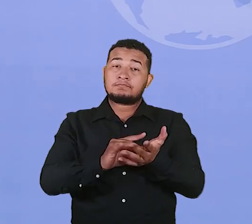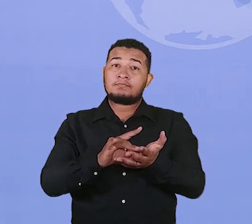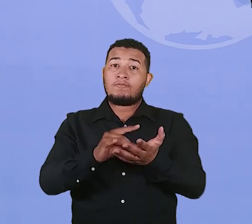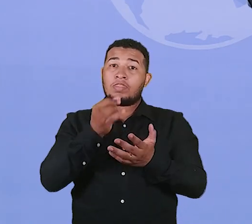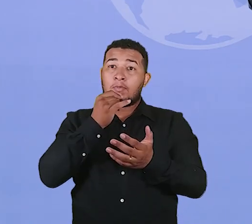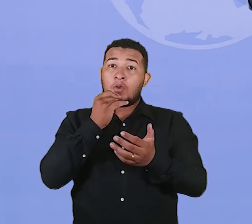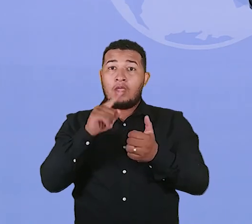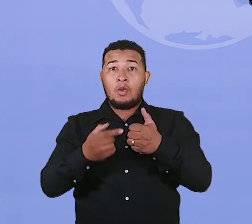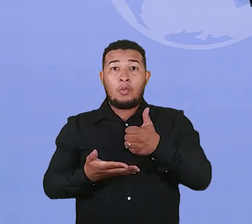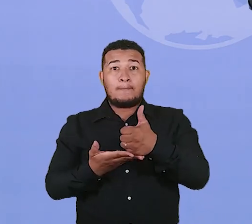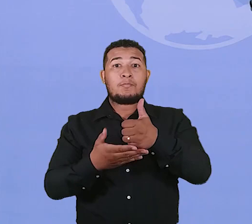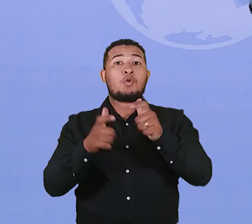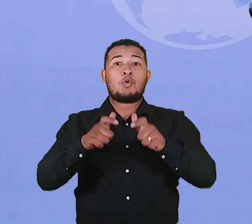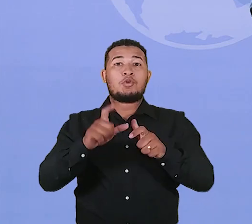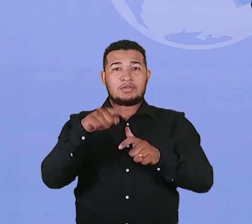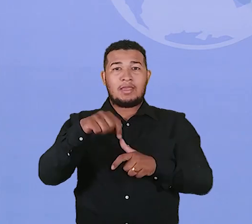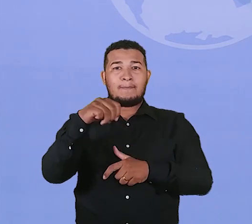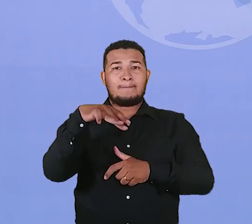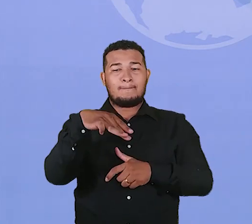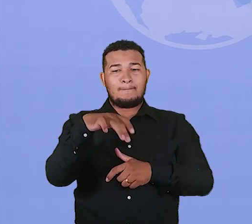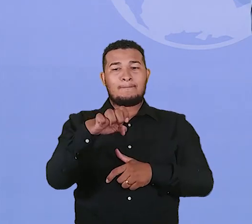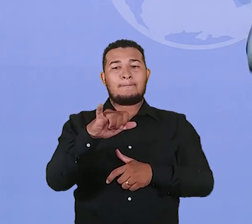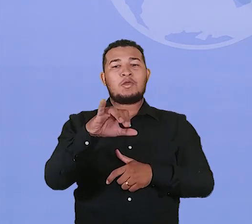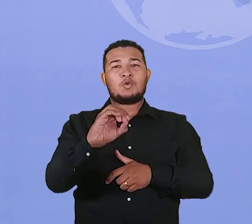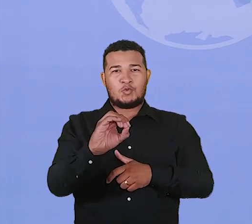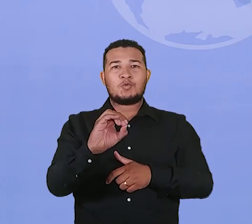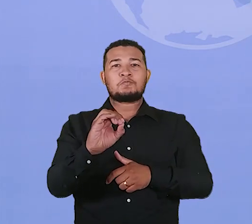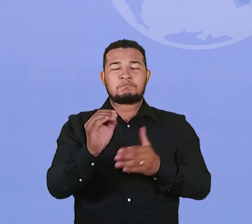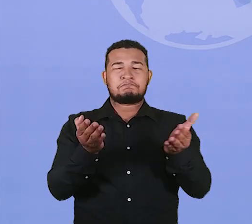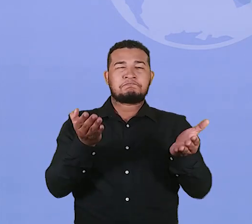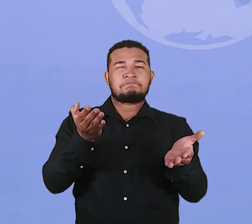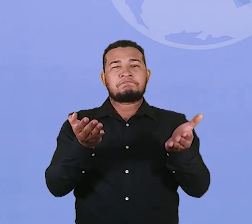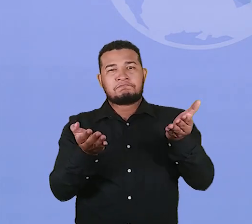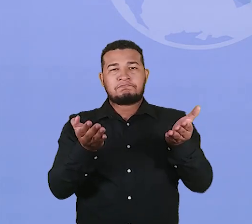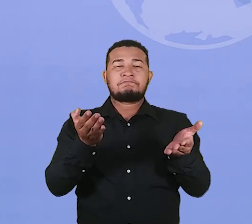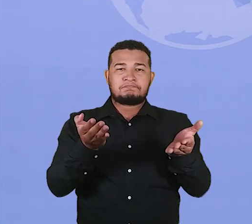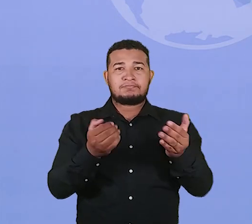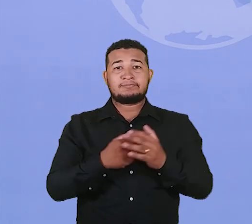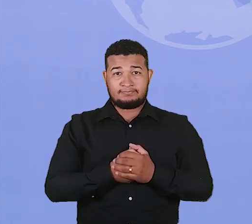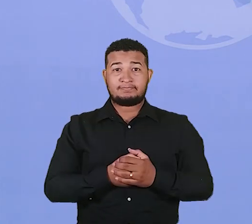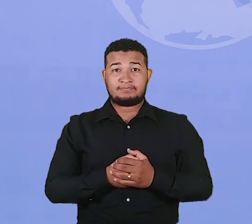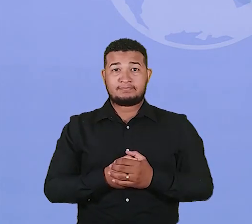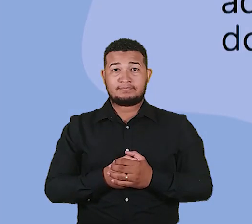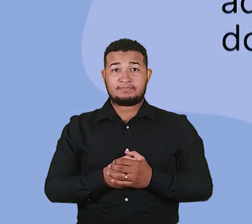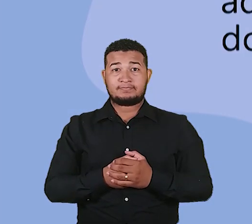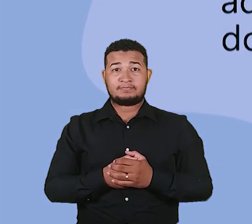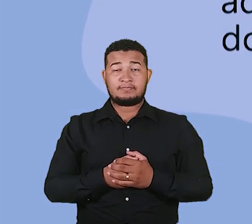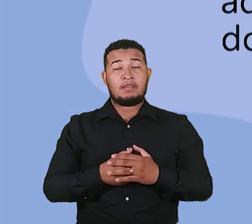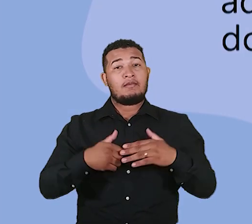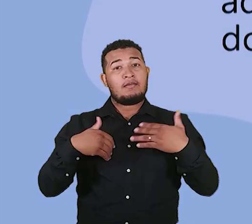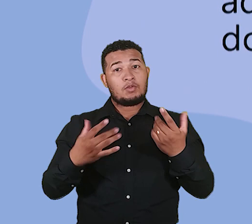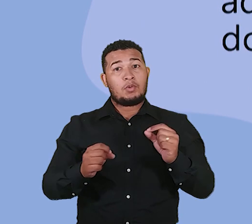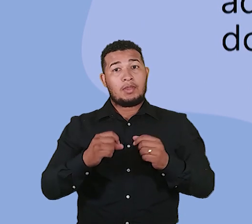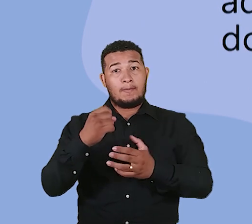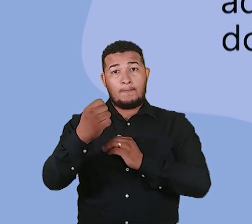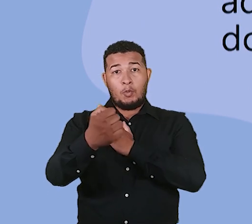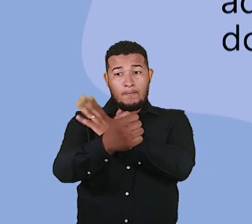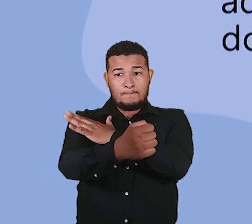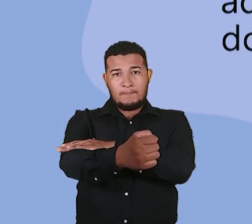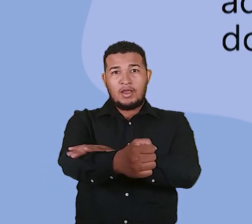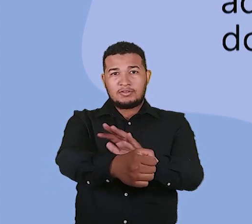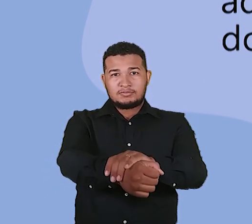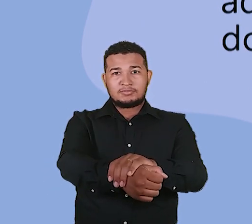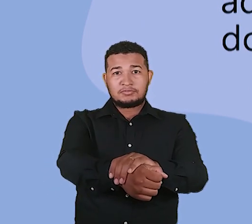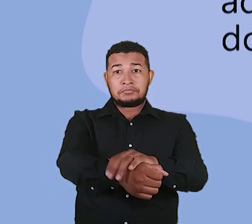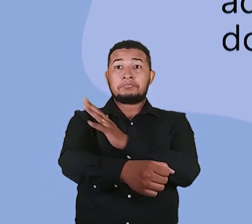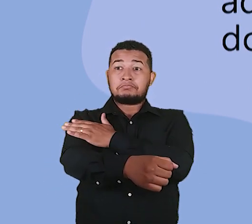a ponto de apoio tá no meio entre a resistência e entre a força que são os músculos do pescoço então eu o